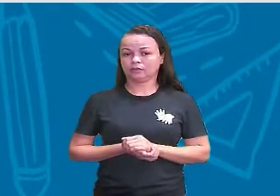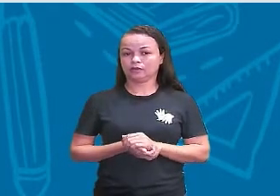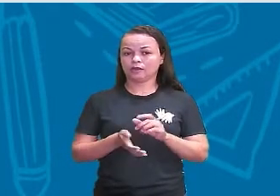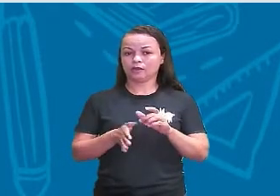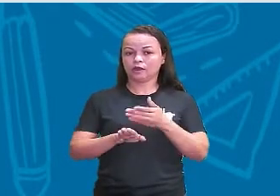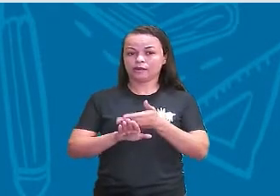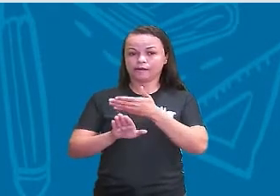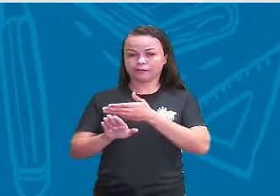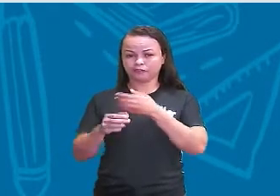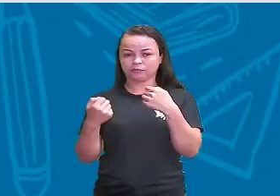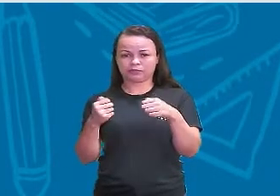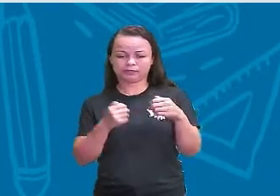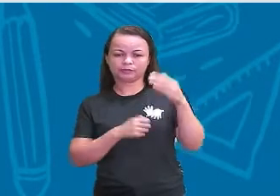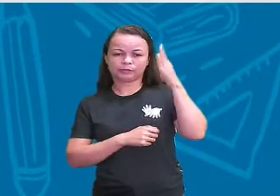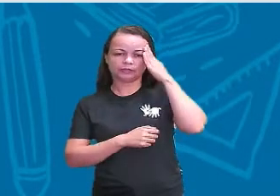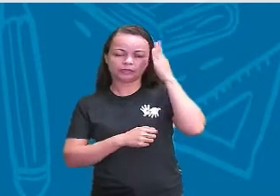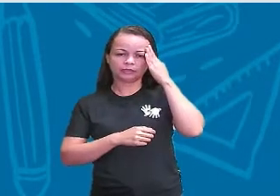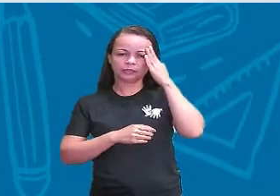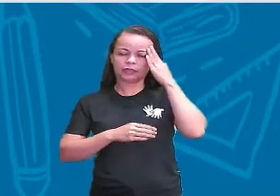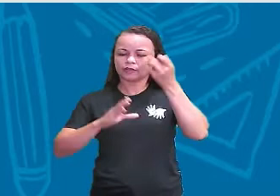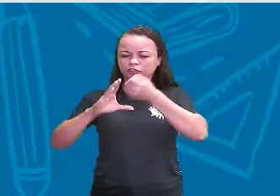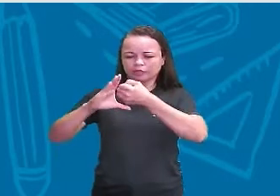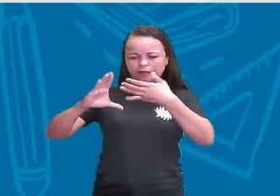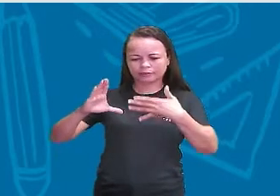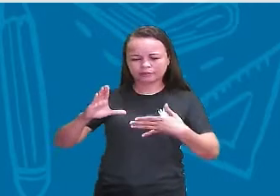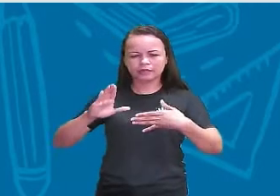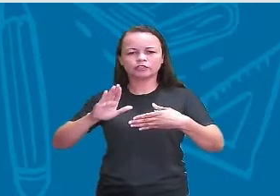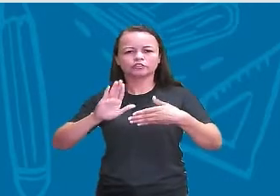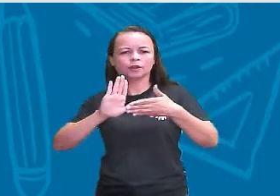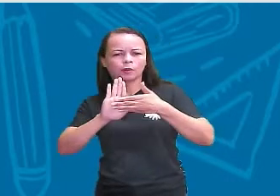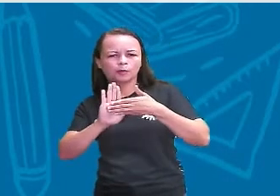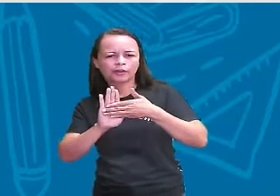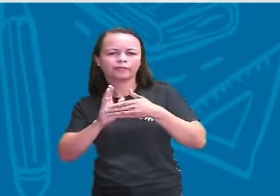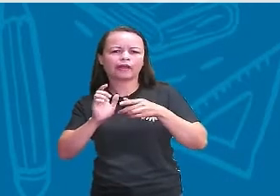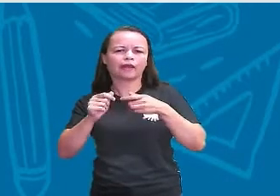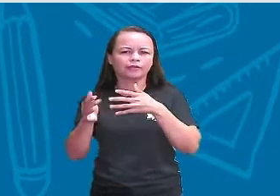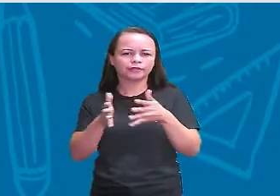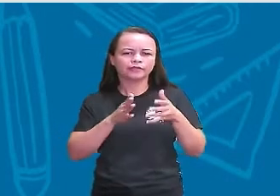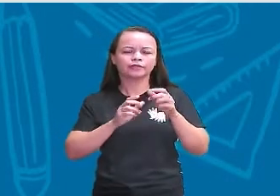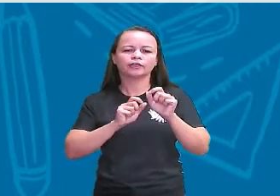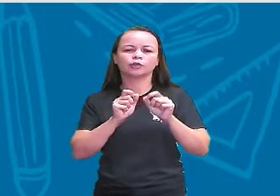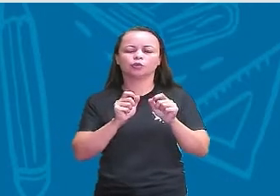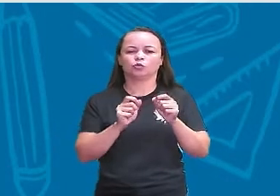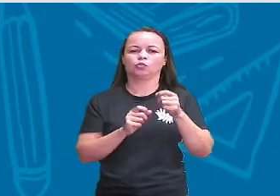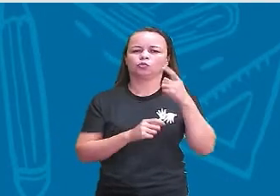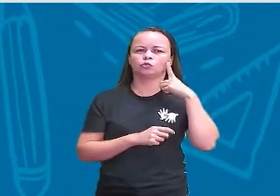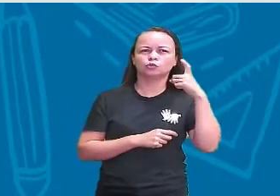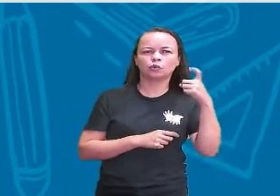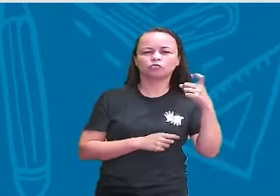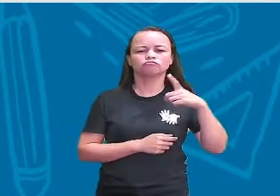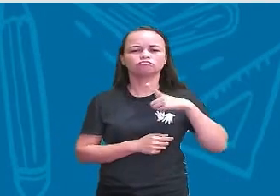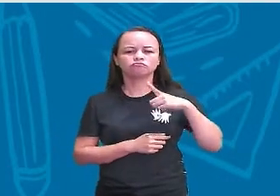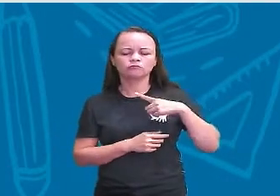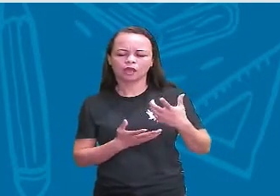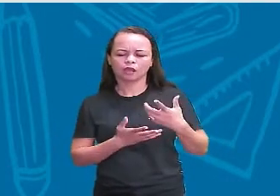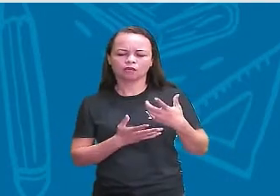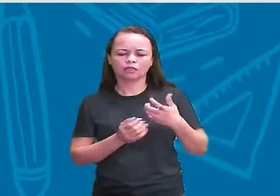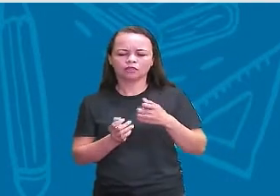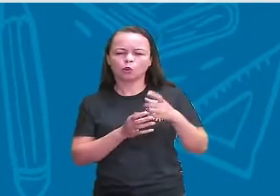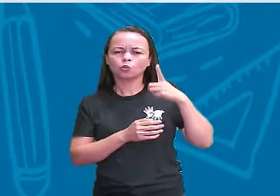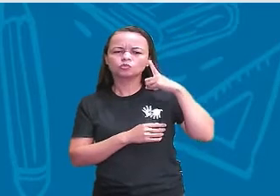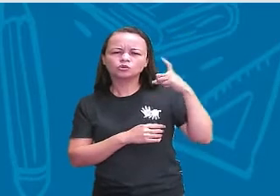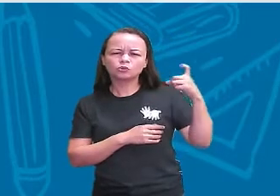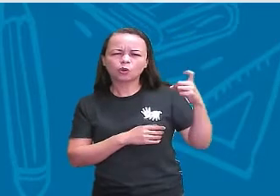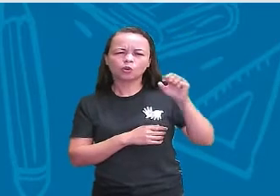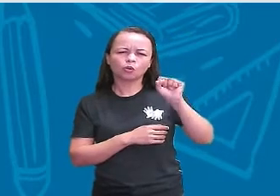são as propriedades que o som tem, a gente precisa saber o que é som, tá certo? O som nada mais é do